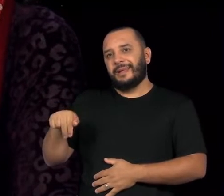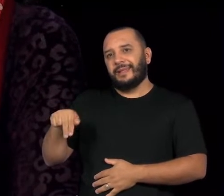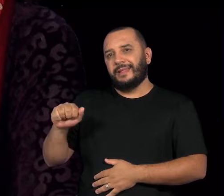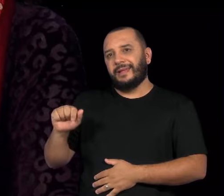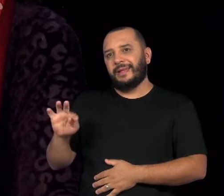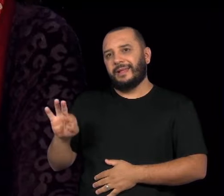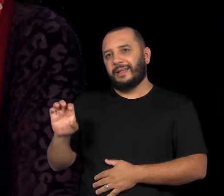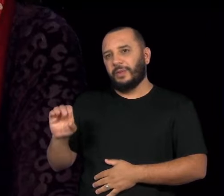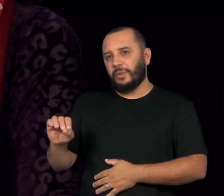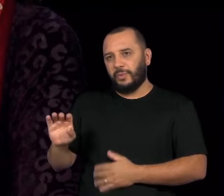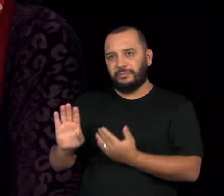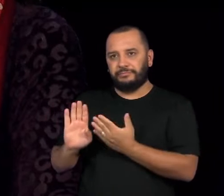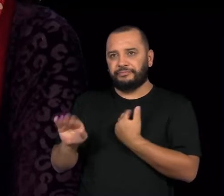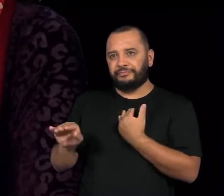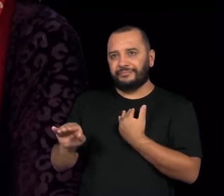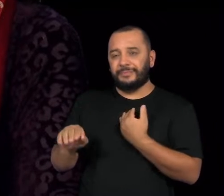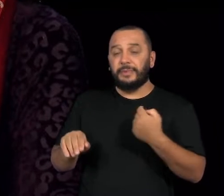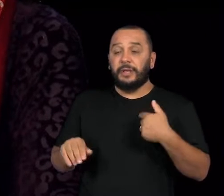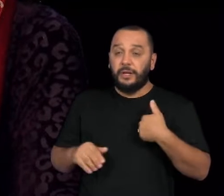sozinha,